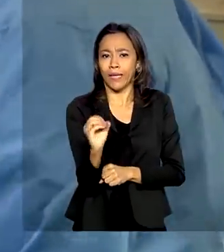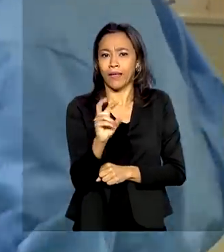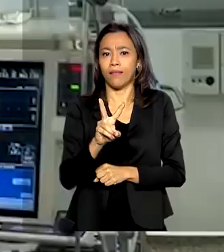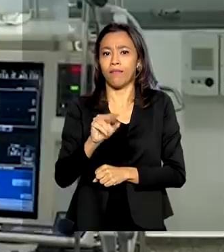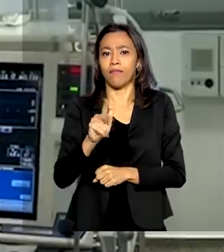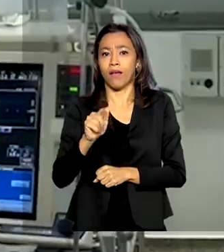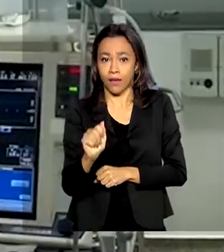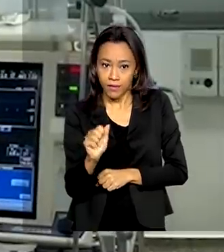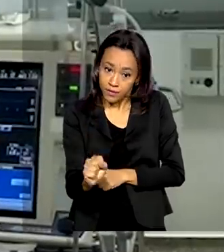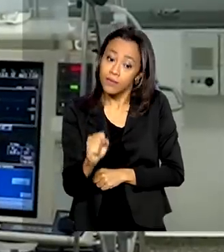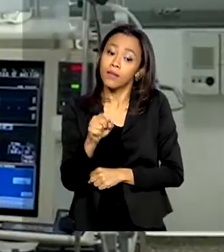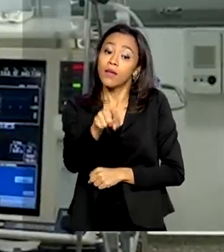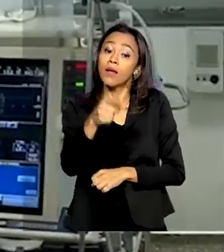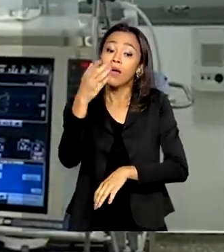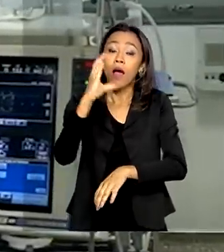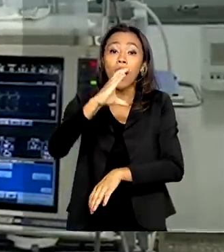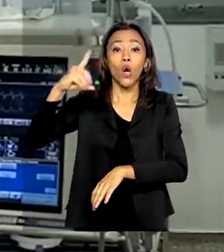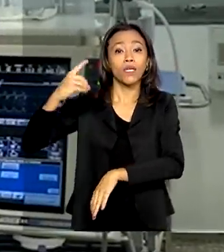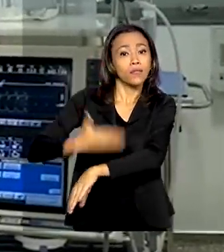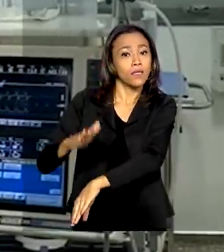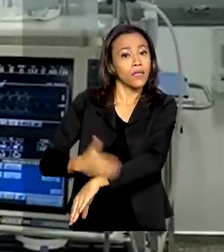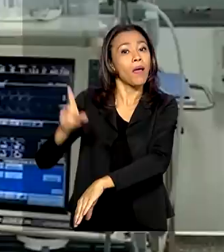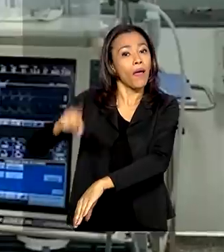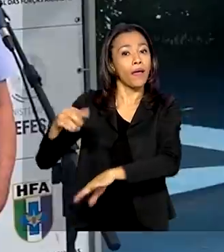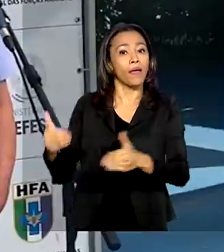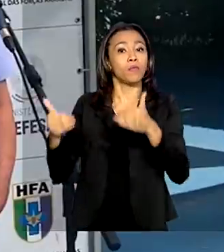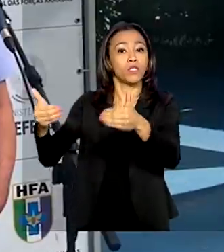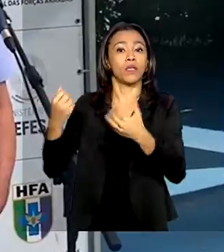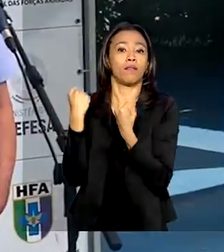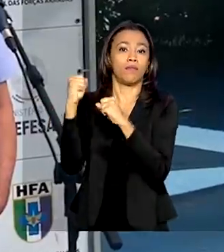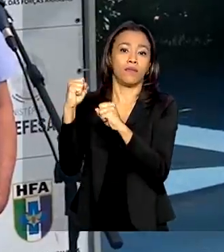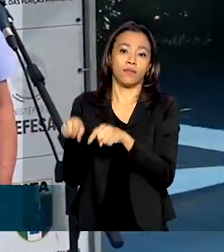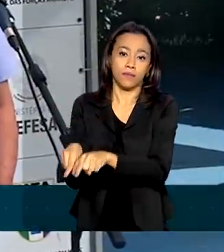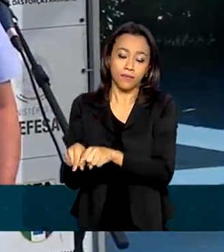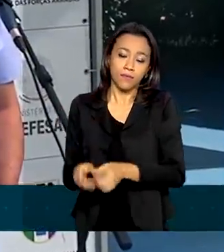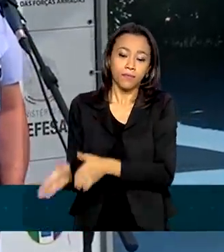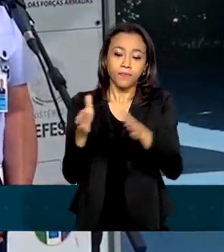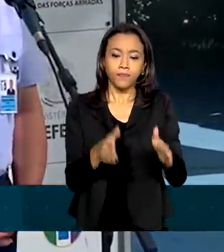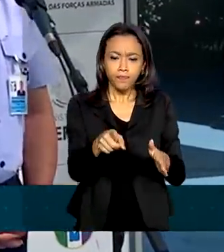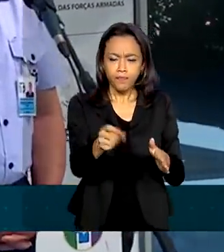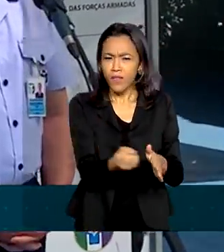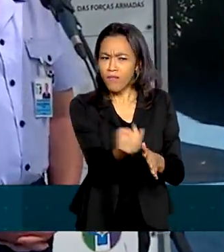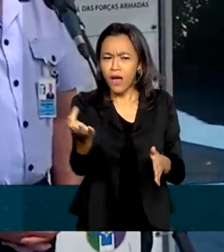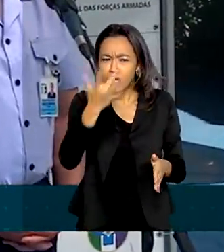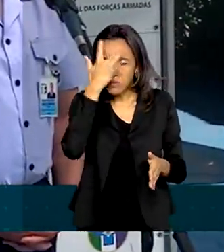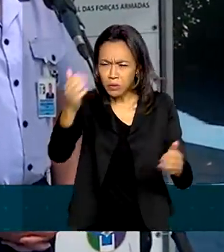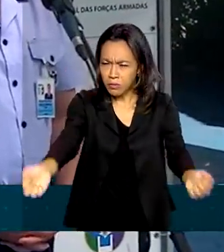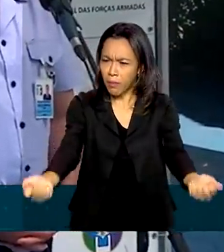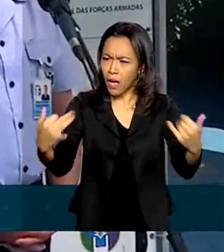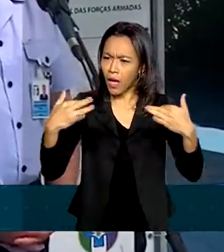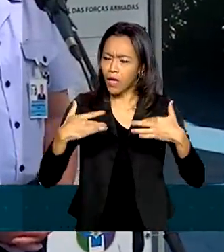A coordenação do treinamento é do Ministério da Defesa. Muitas das pessoas que estão vindo aqui já estão